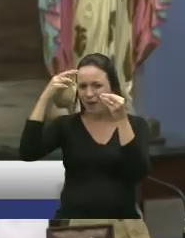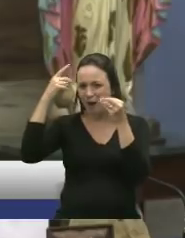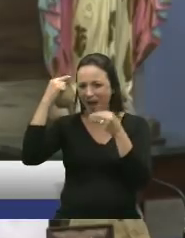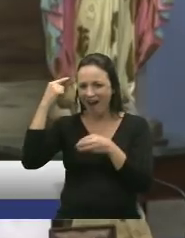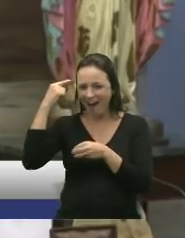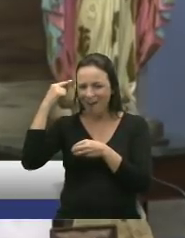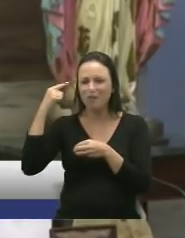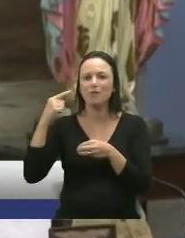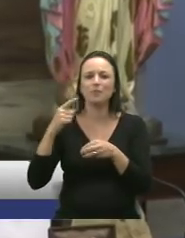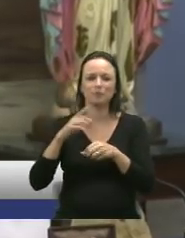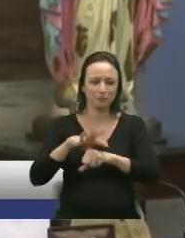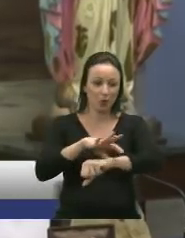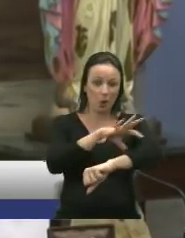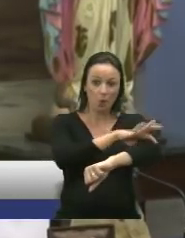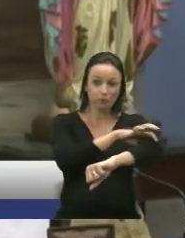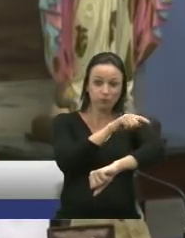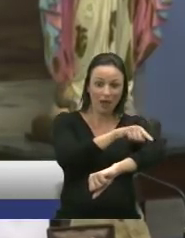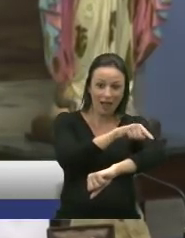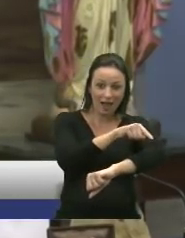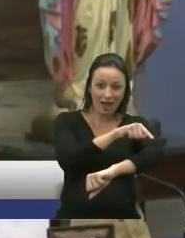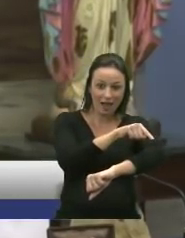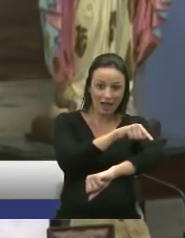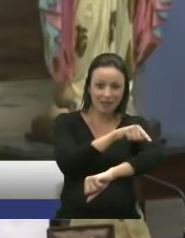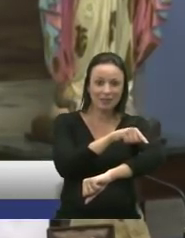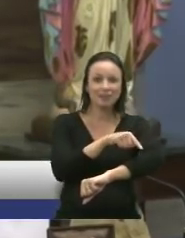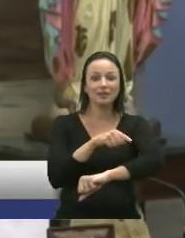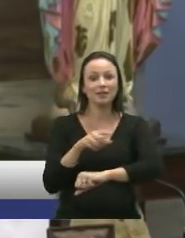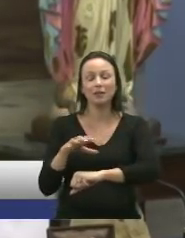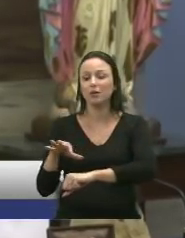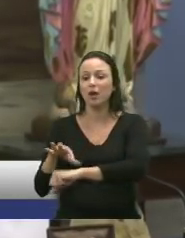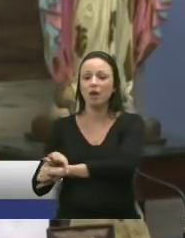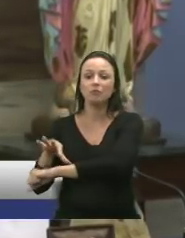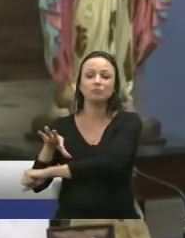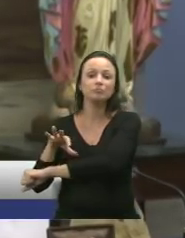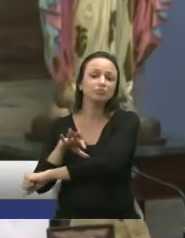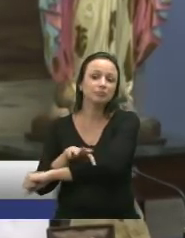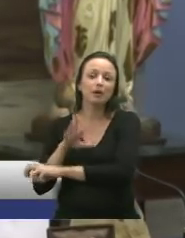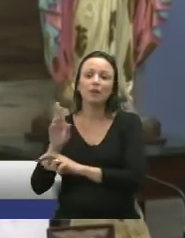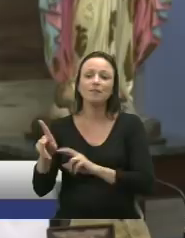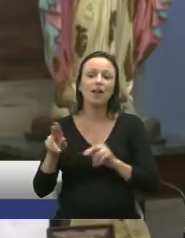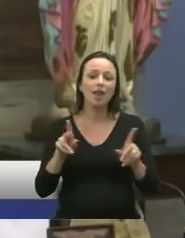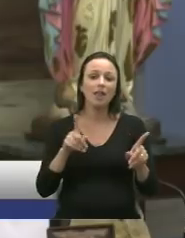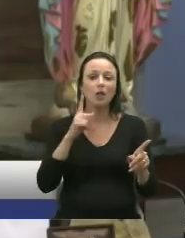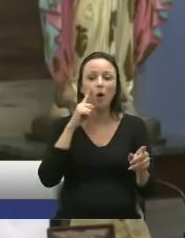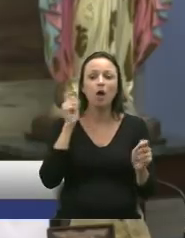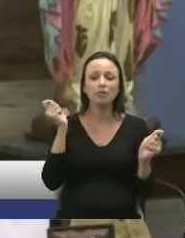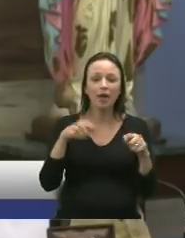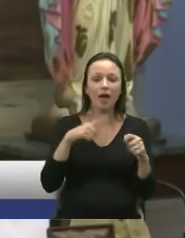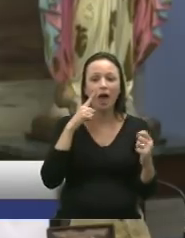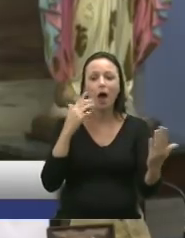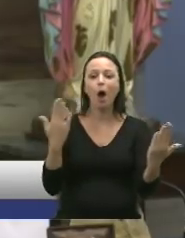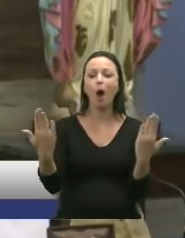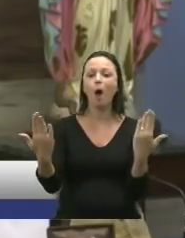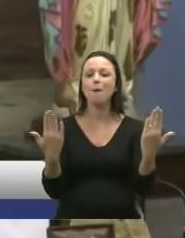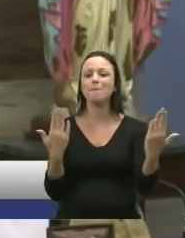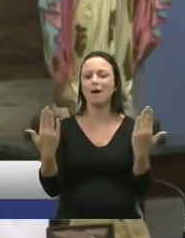alta do Bandeirante, a bota alta dos voluntários de 32. Enfim, isso é um exercício que pode ser estabelecido.